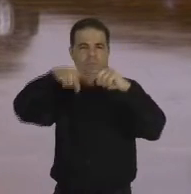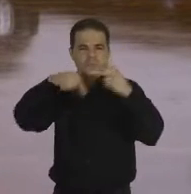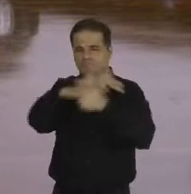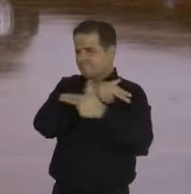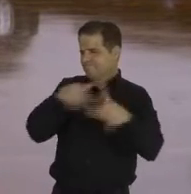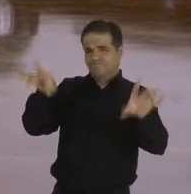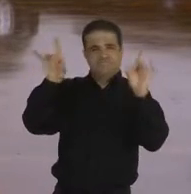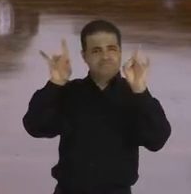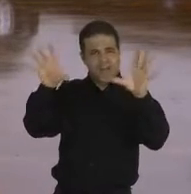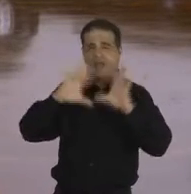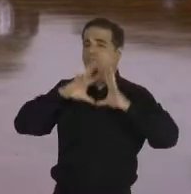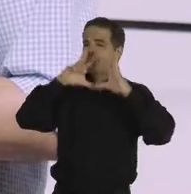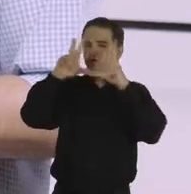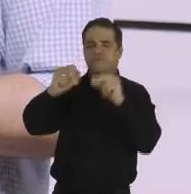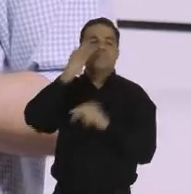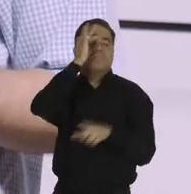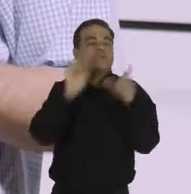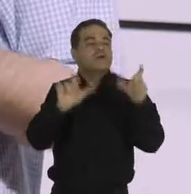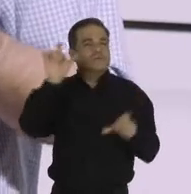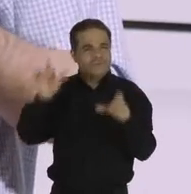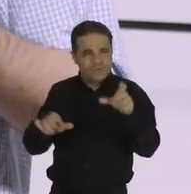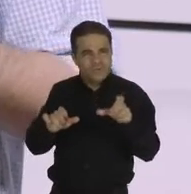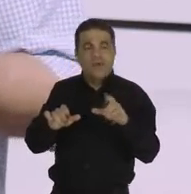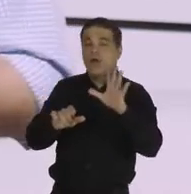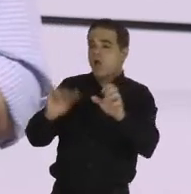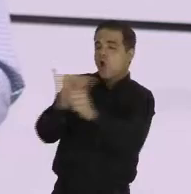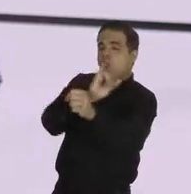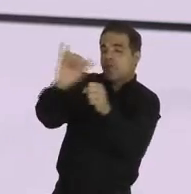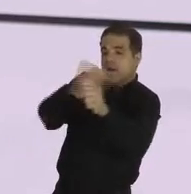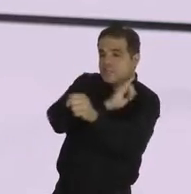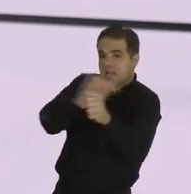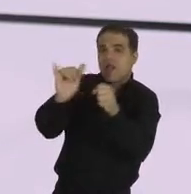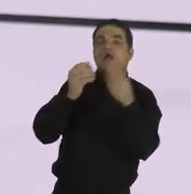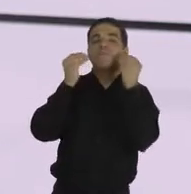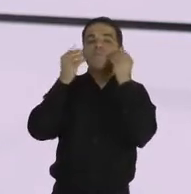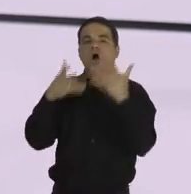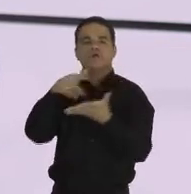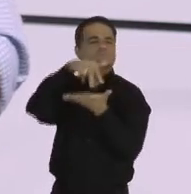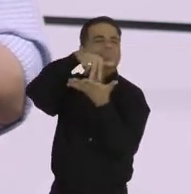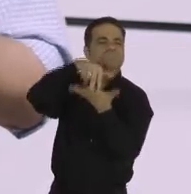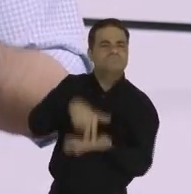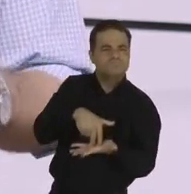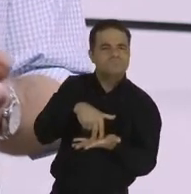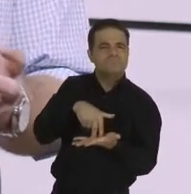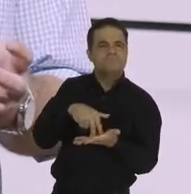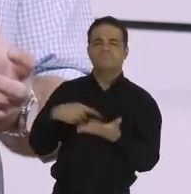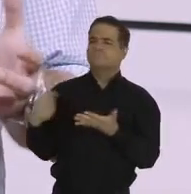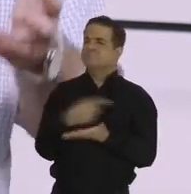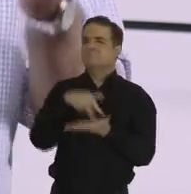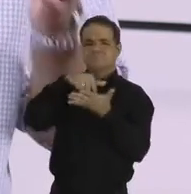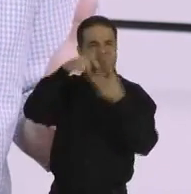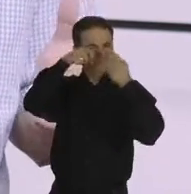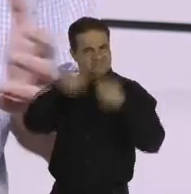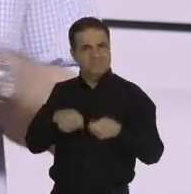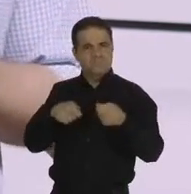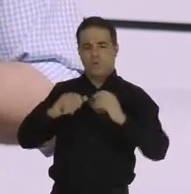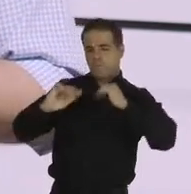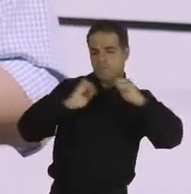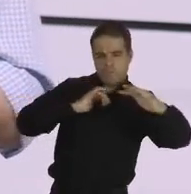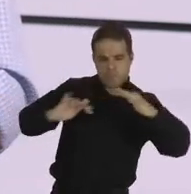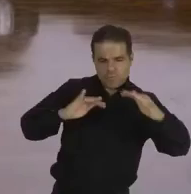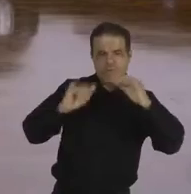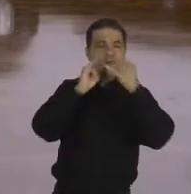best-in-class para todos os consumidores uma estratégia que reflete a nossa posição de protagonismo no